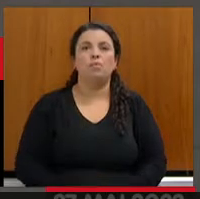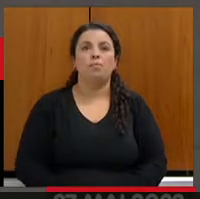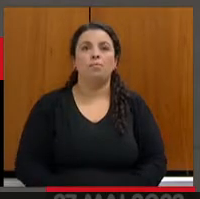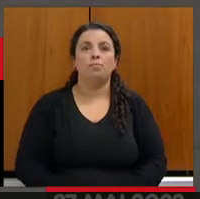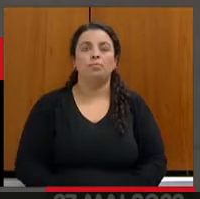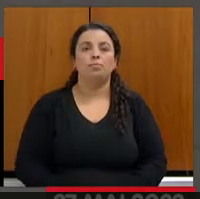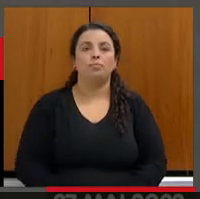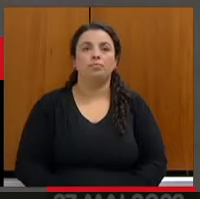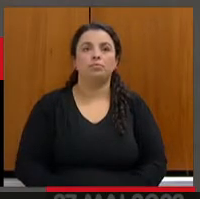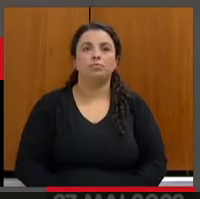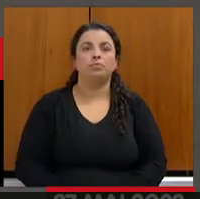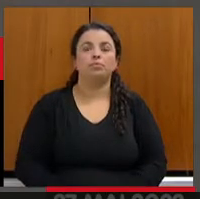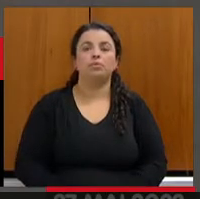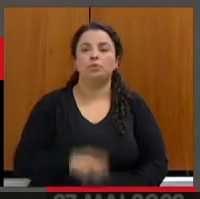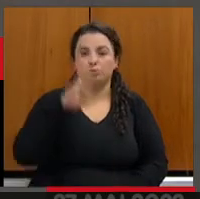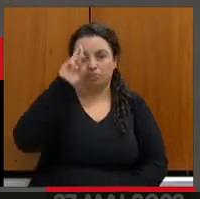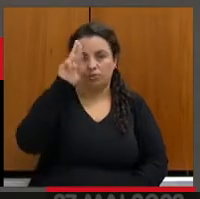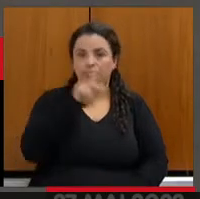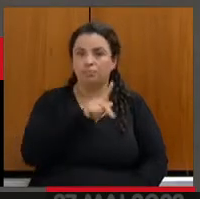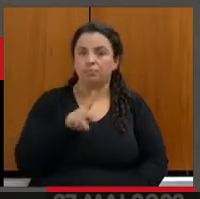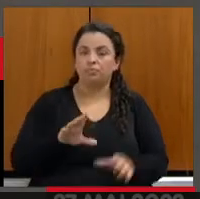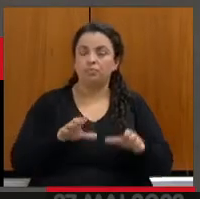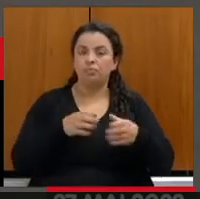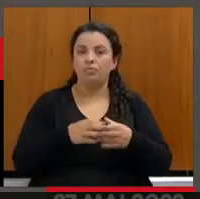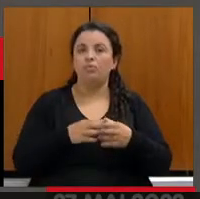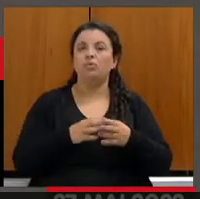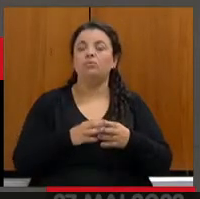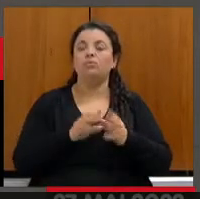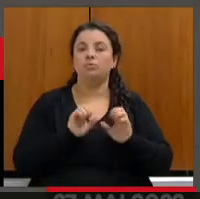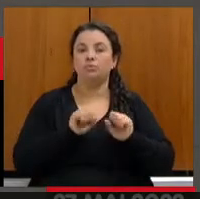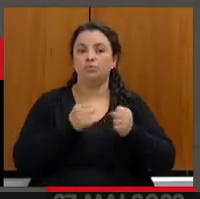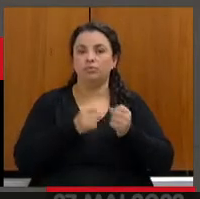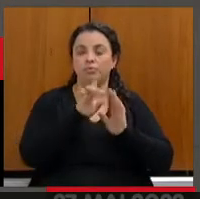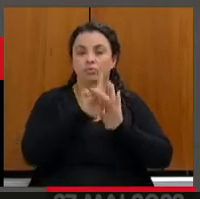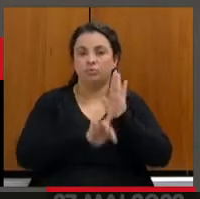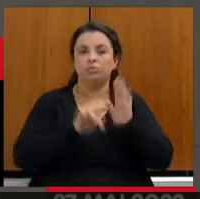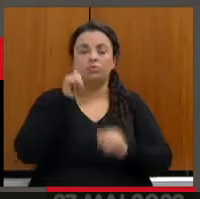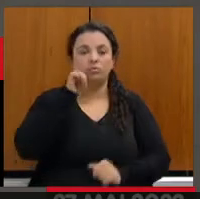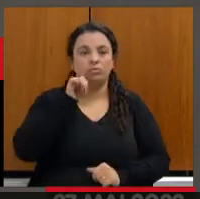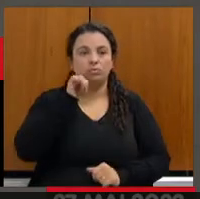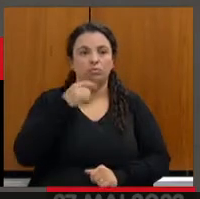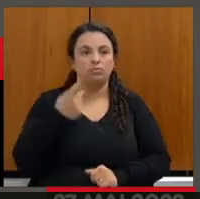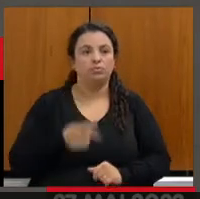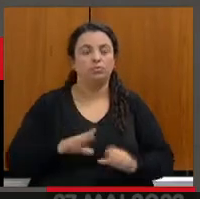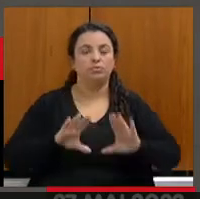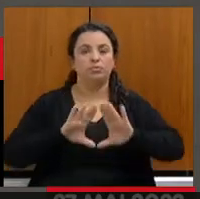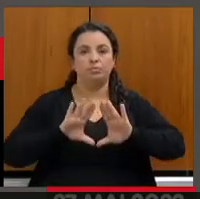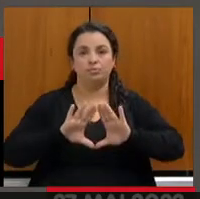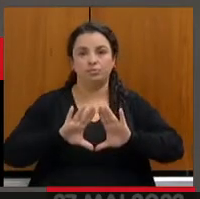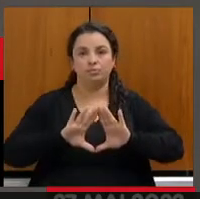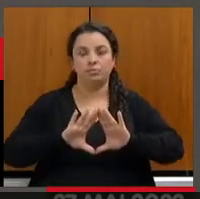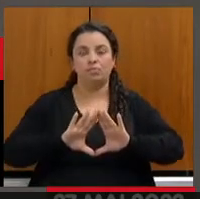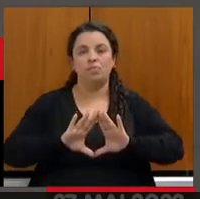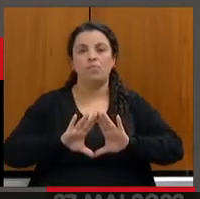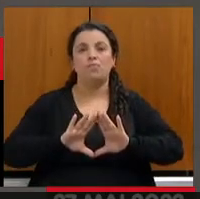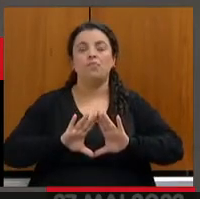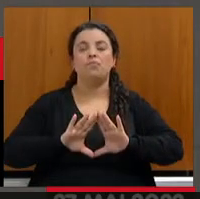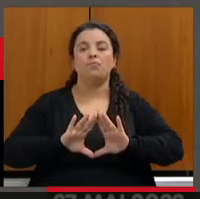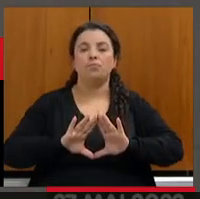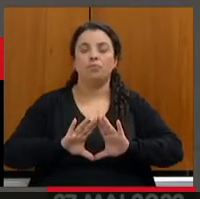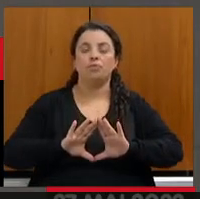a receber artista senhora presidente da Comissão de defesa dos direitos da mulher da Assembleia Legislativa do Estado de Minas Gerais